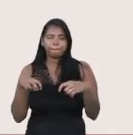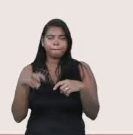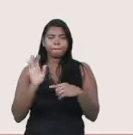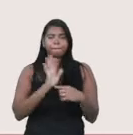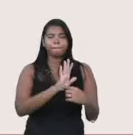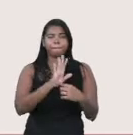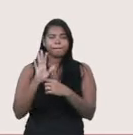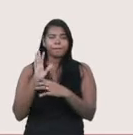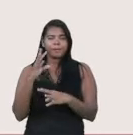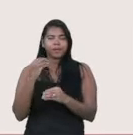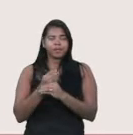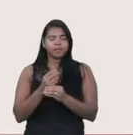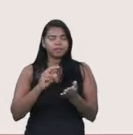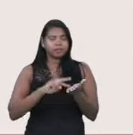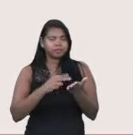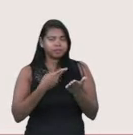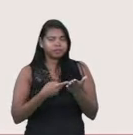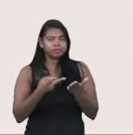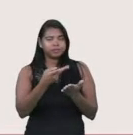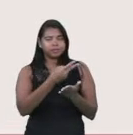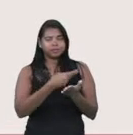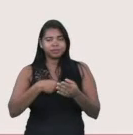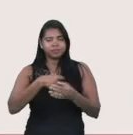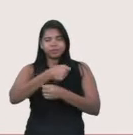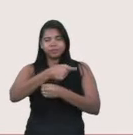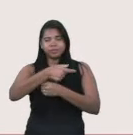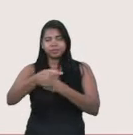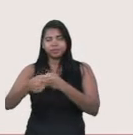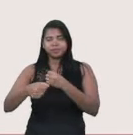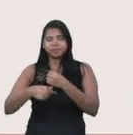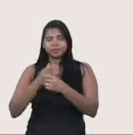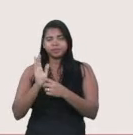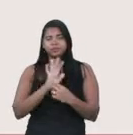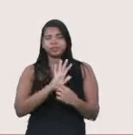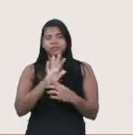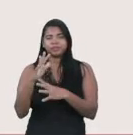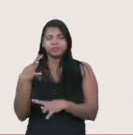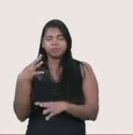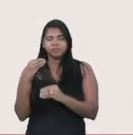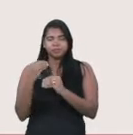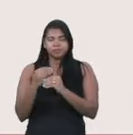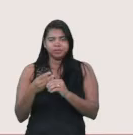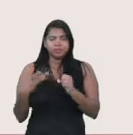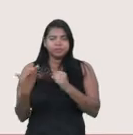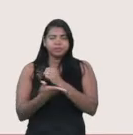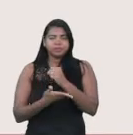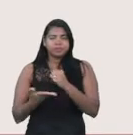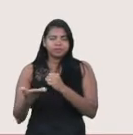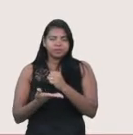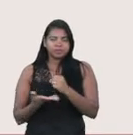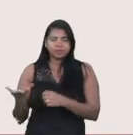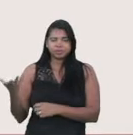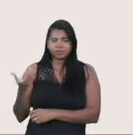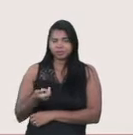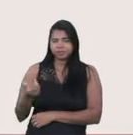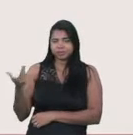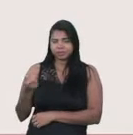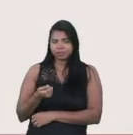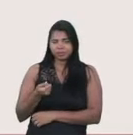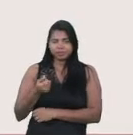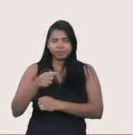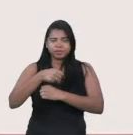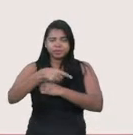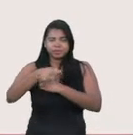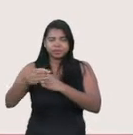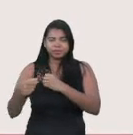que interpreta as partículas elementares de suas interações. Basicamente, um acelerador de partículas utiliza